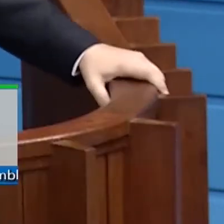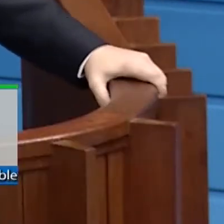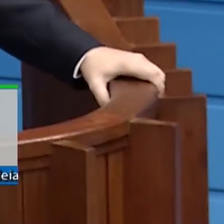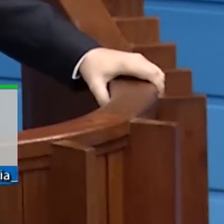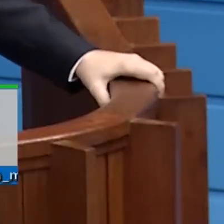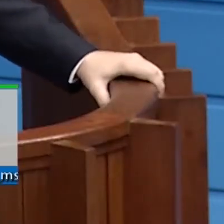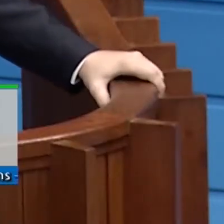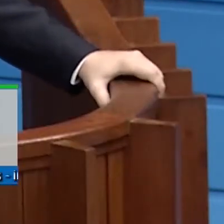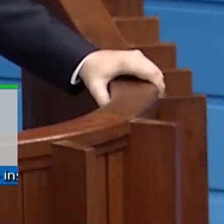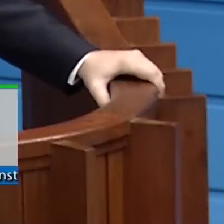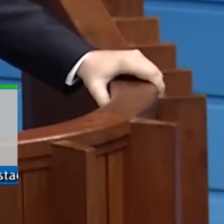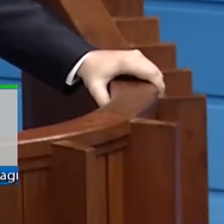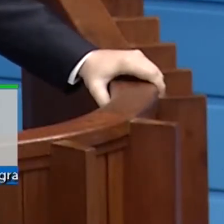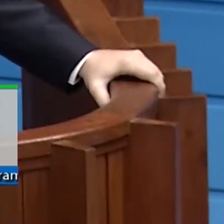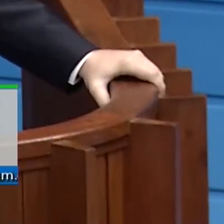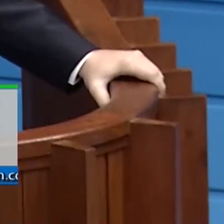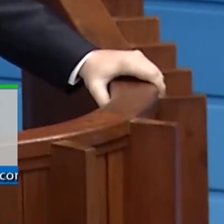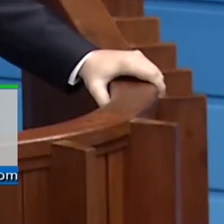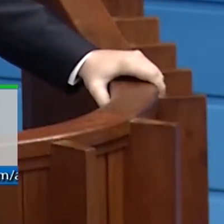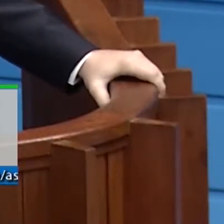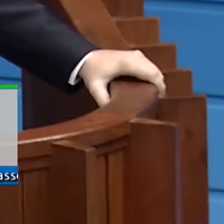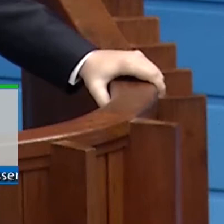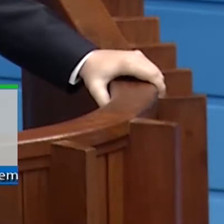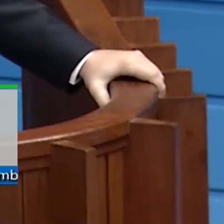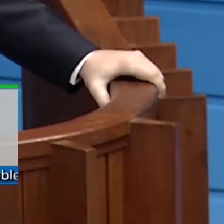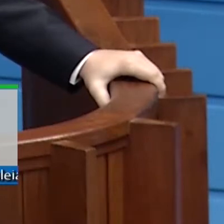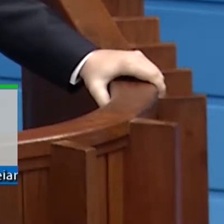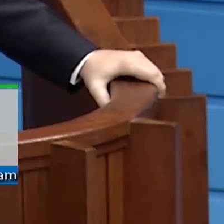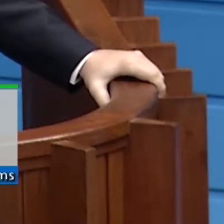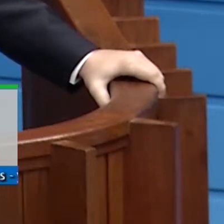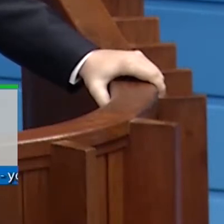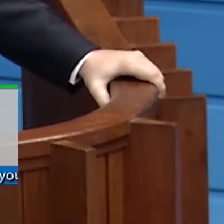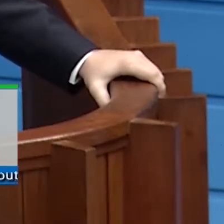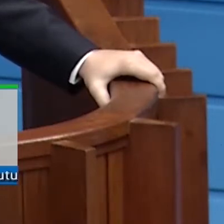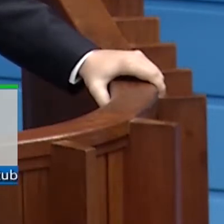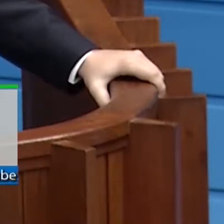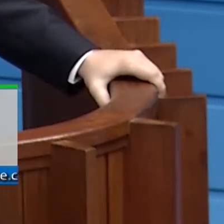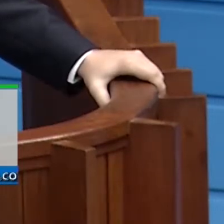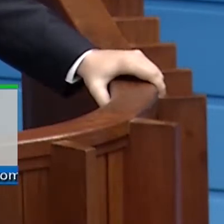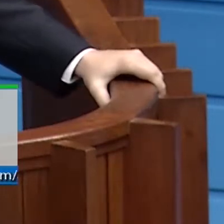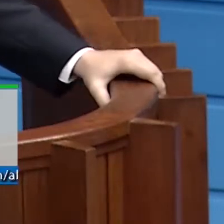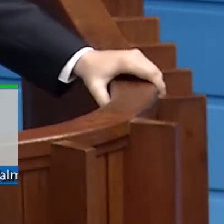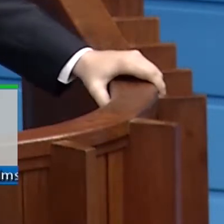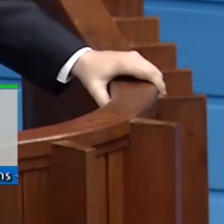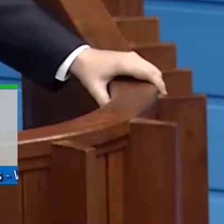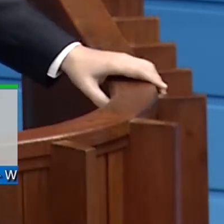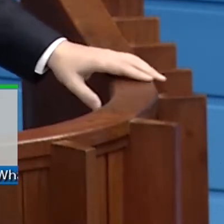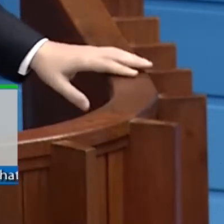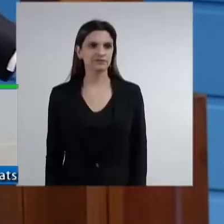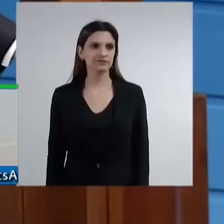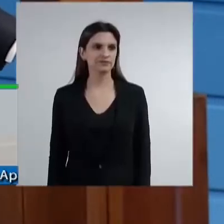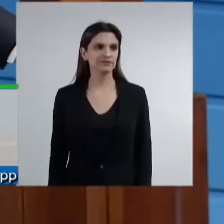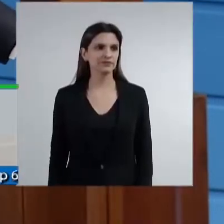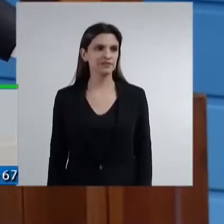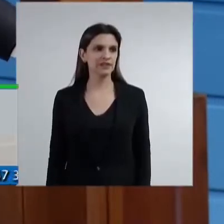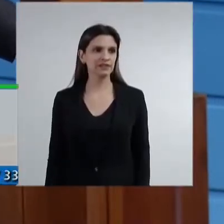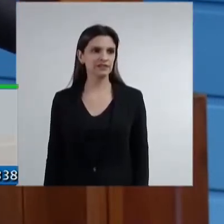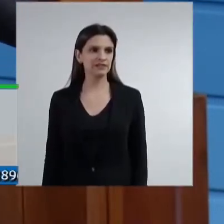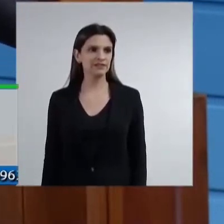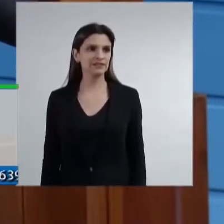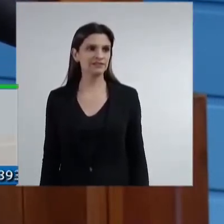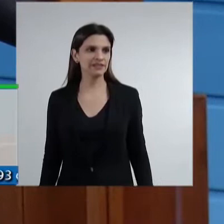dizer, o custo para você soltar a energia elétrica numa ponta e ela caminhar até a entrada